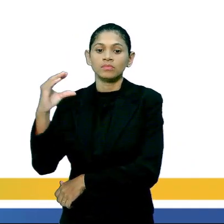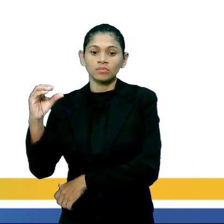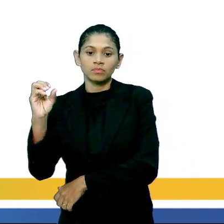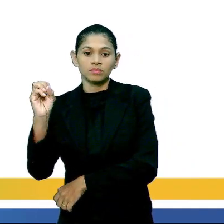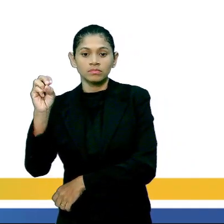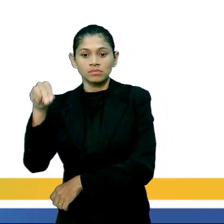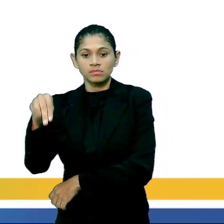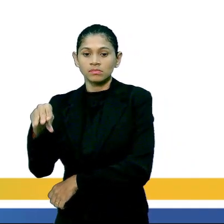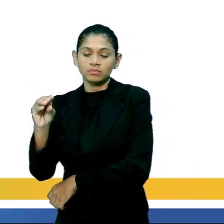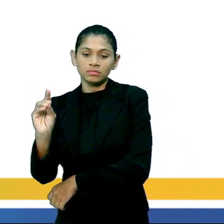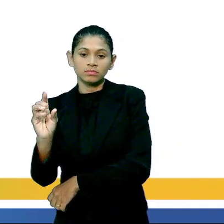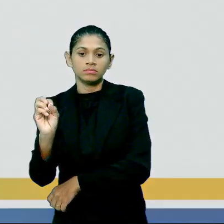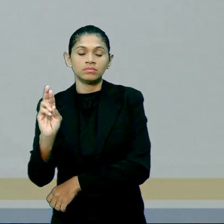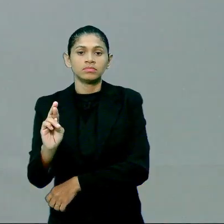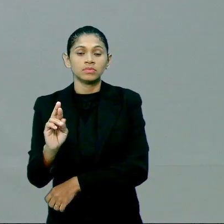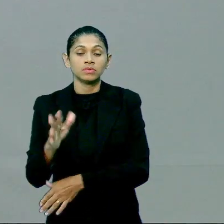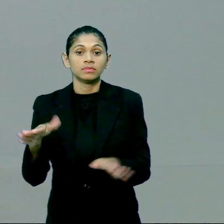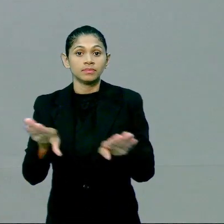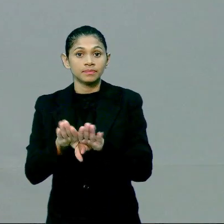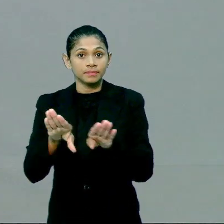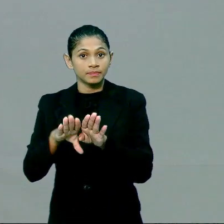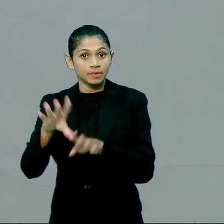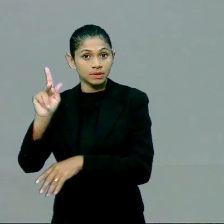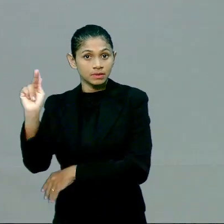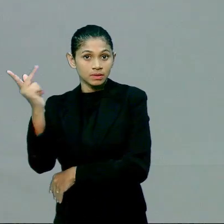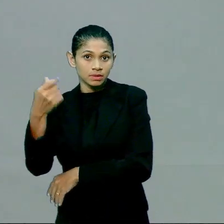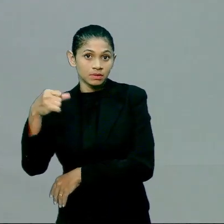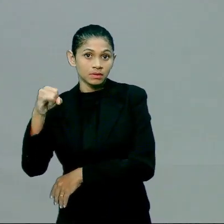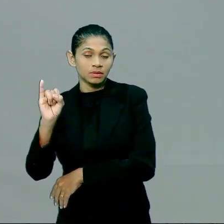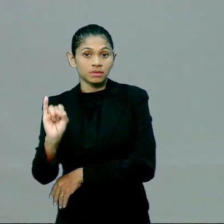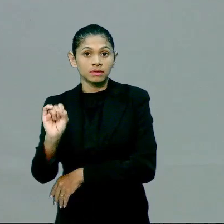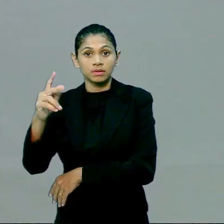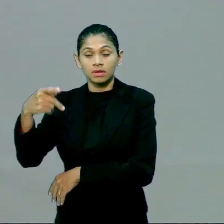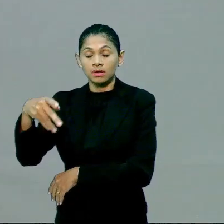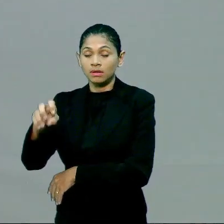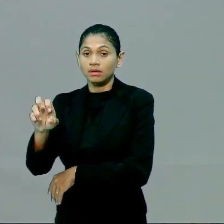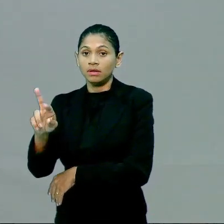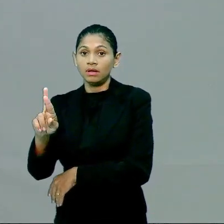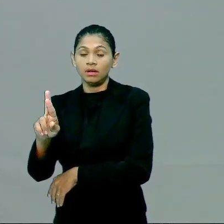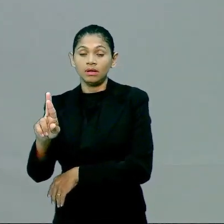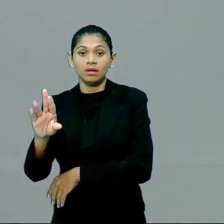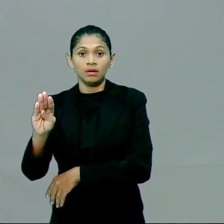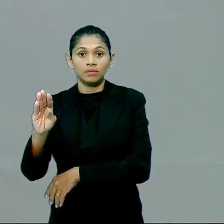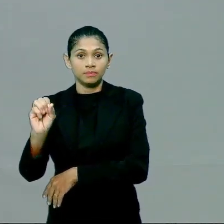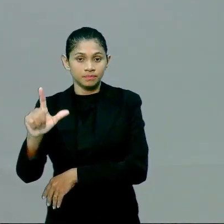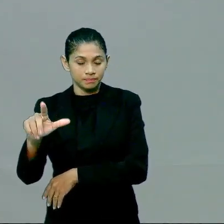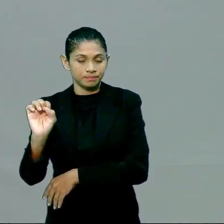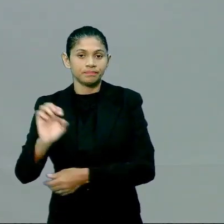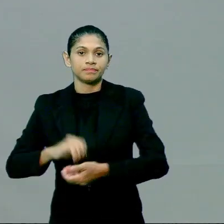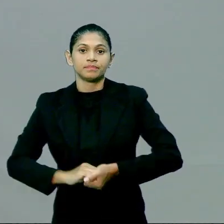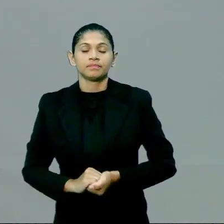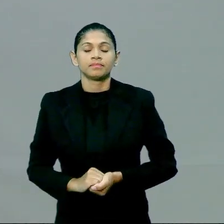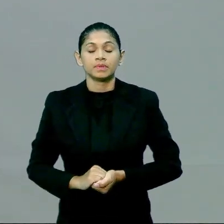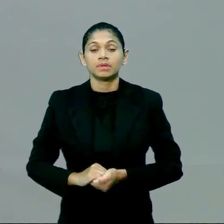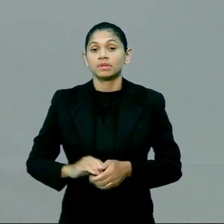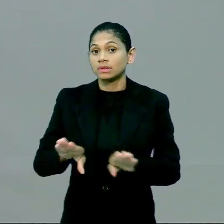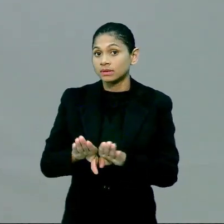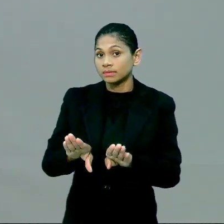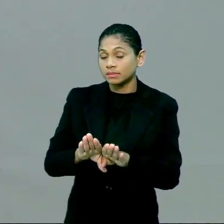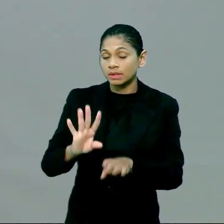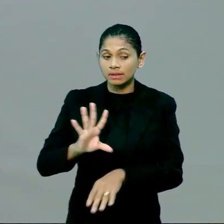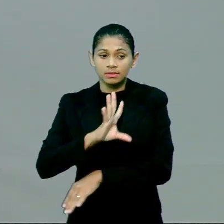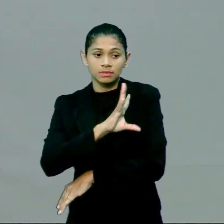e hipérbole. No caso aí, novamente aparece a aspiração de amor e morte. A aspiração de amor e morte